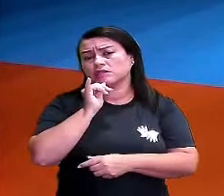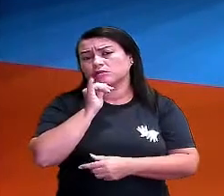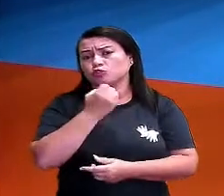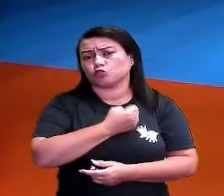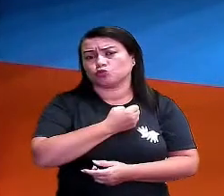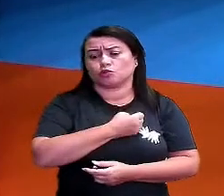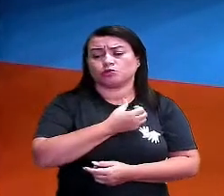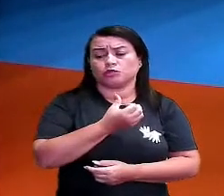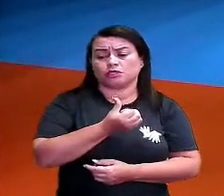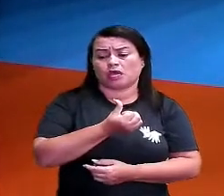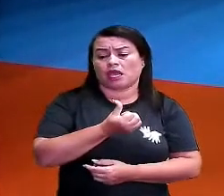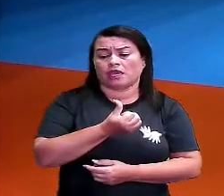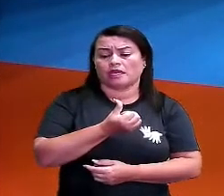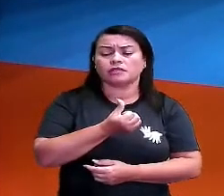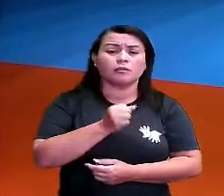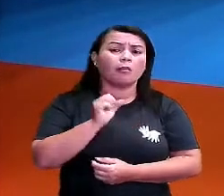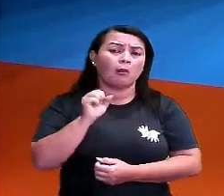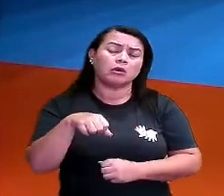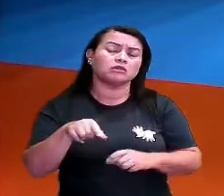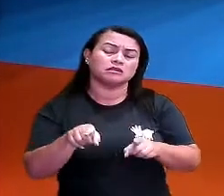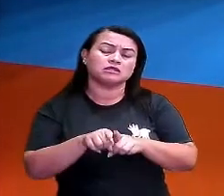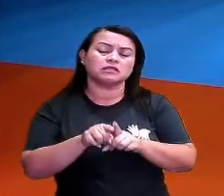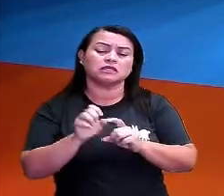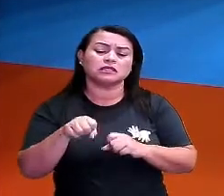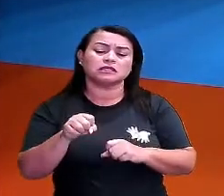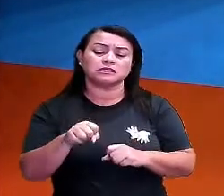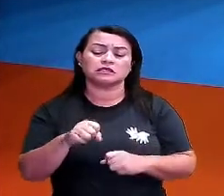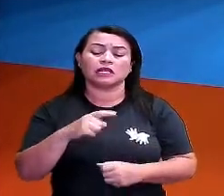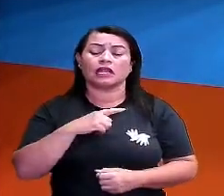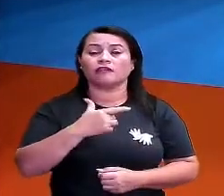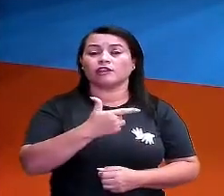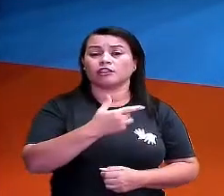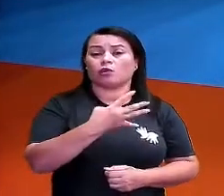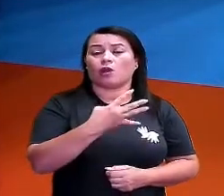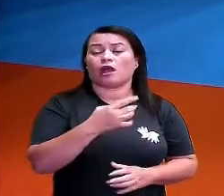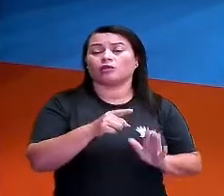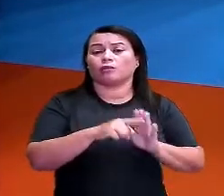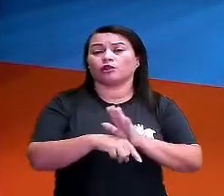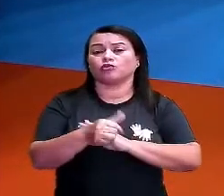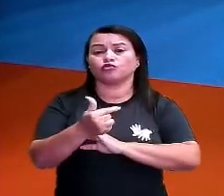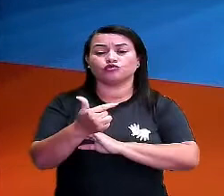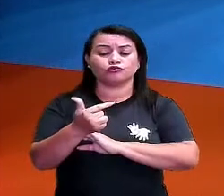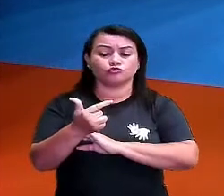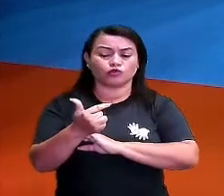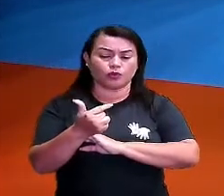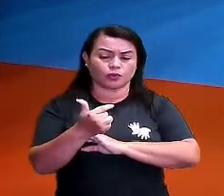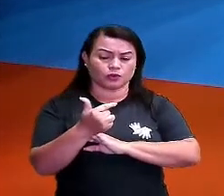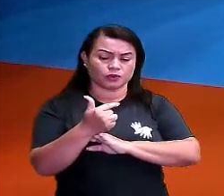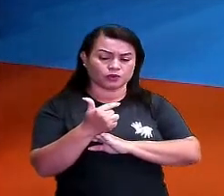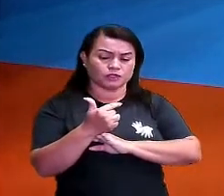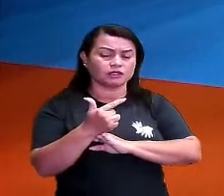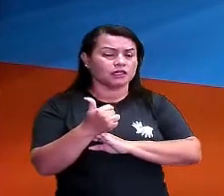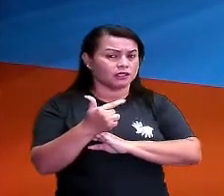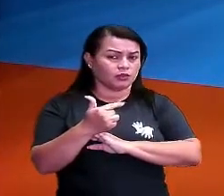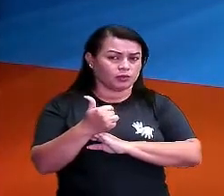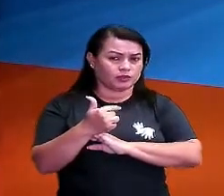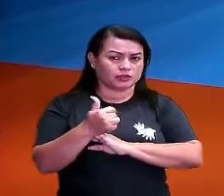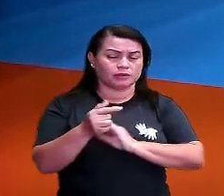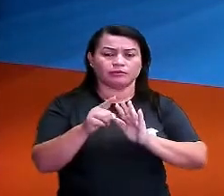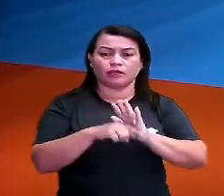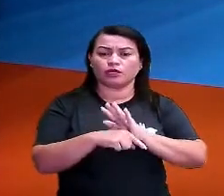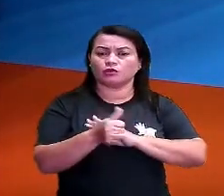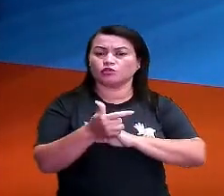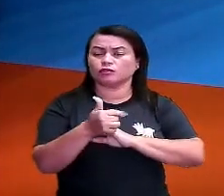ou não poderia? Poderia sim, eu poderia fazer aqui, ó, 24 menos 12? Sim. Não ia me dar 12? Menos 12